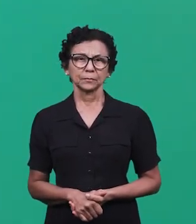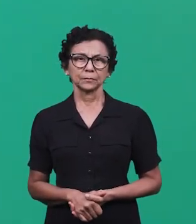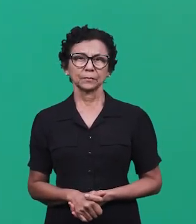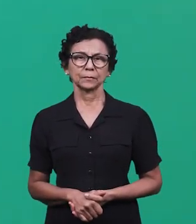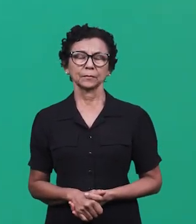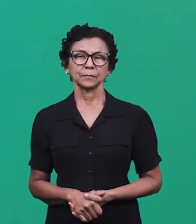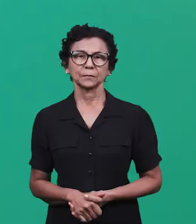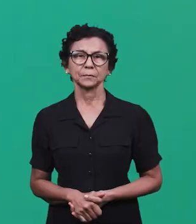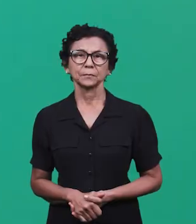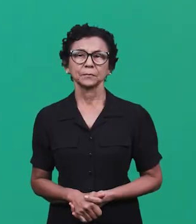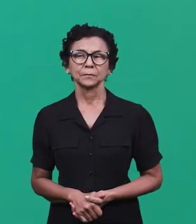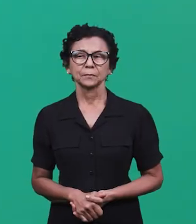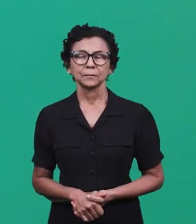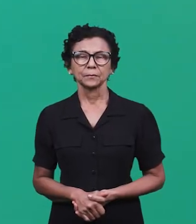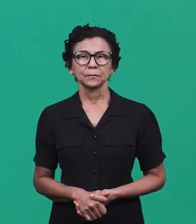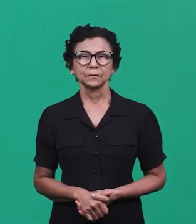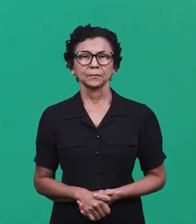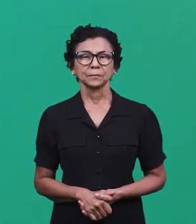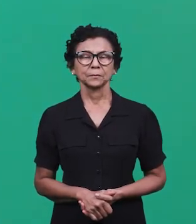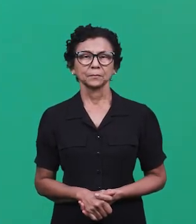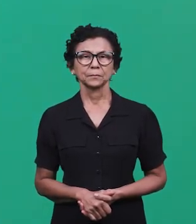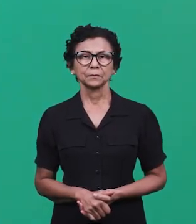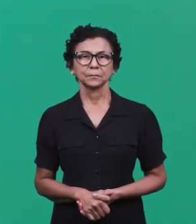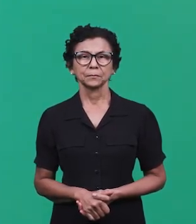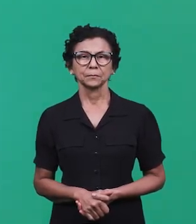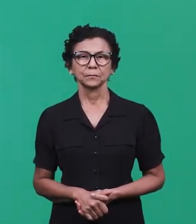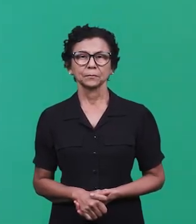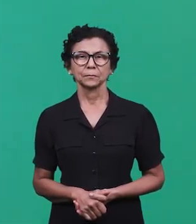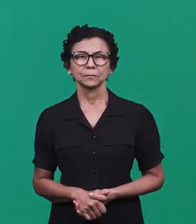da aula? Então, olha só.